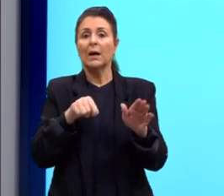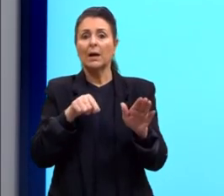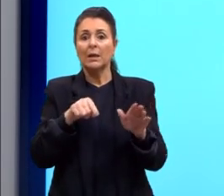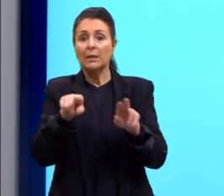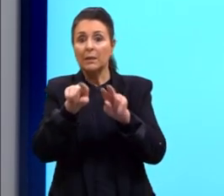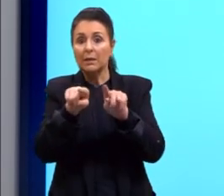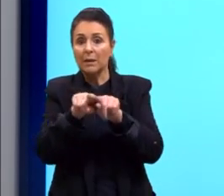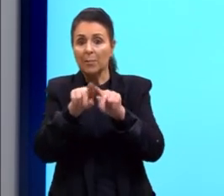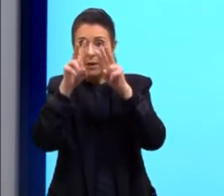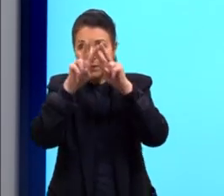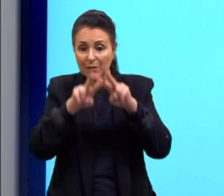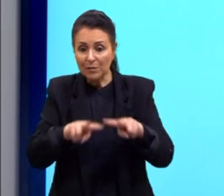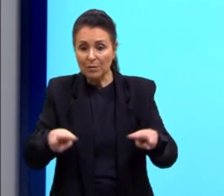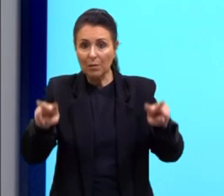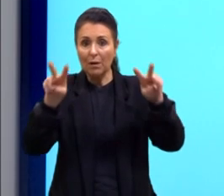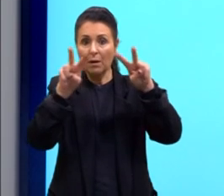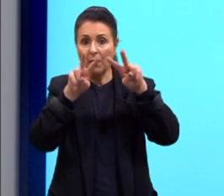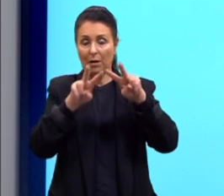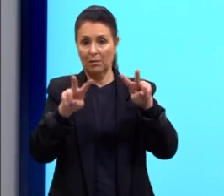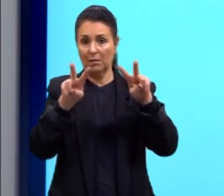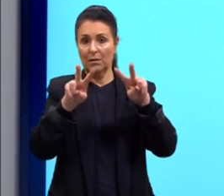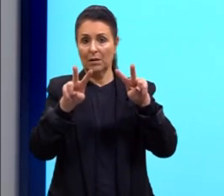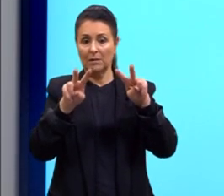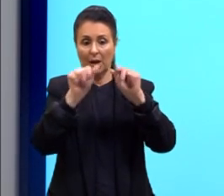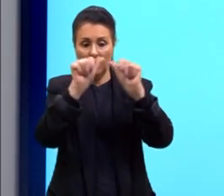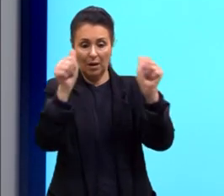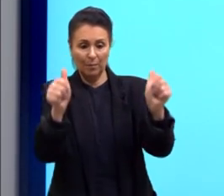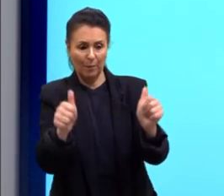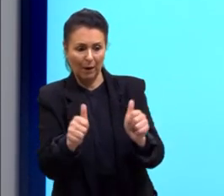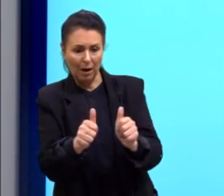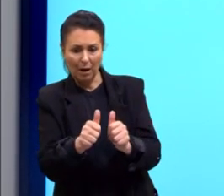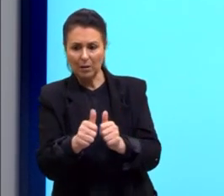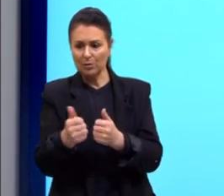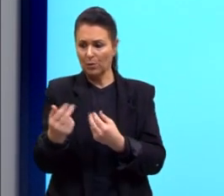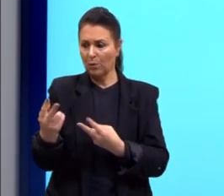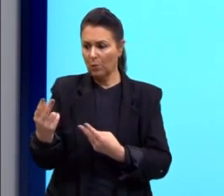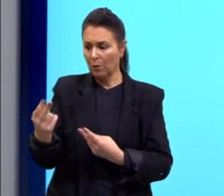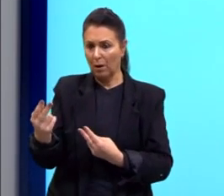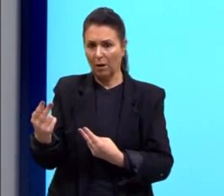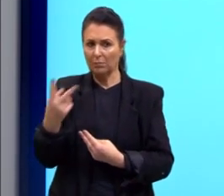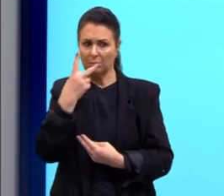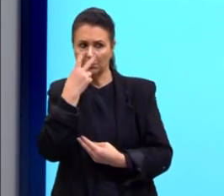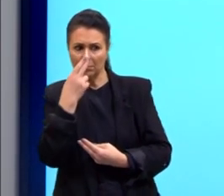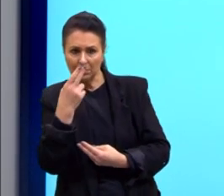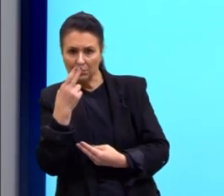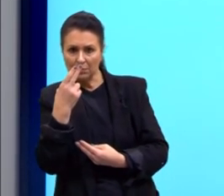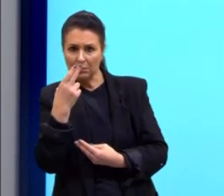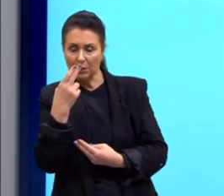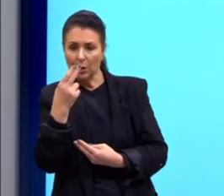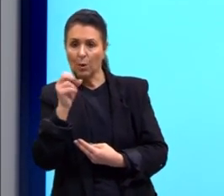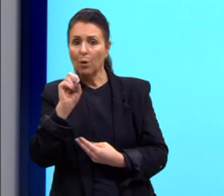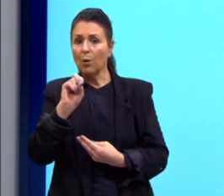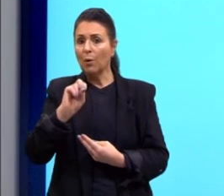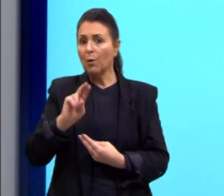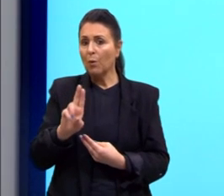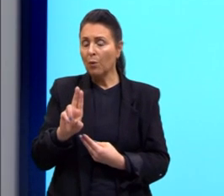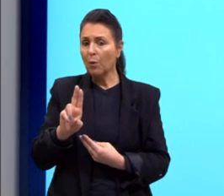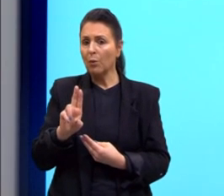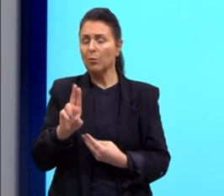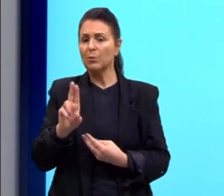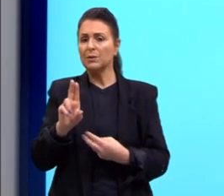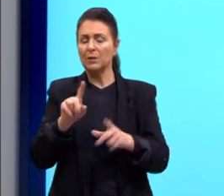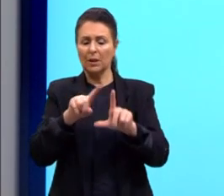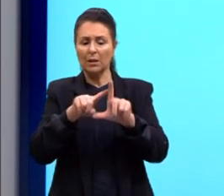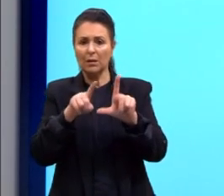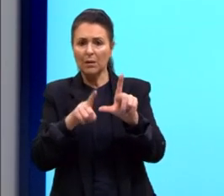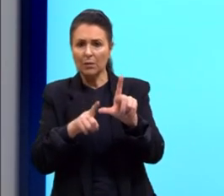da visualização de visualizar Esses são iguais nesse são congruentes ou se formam